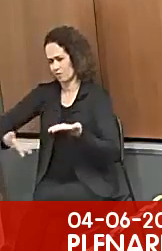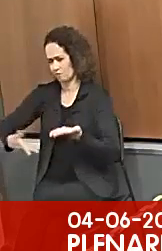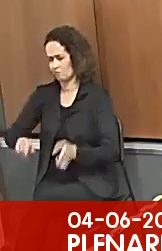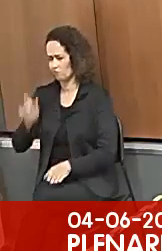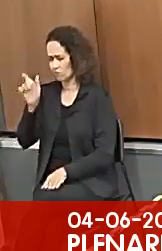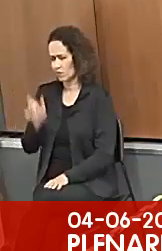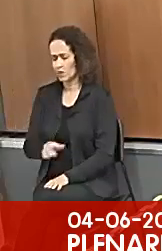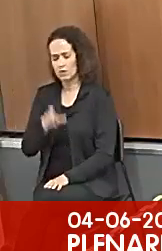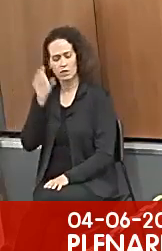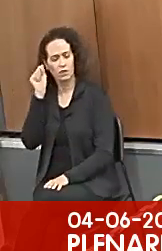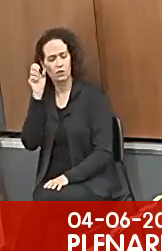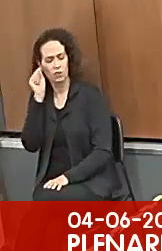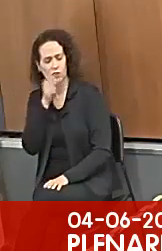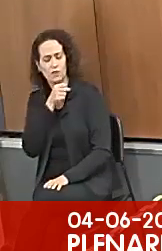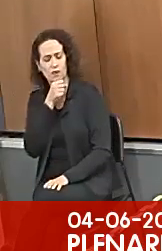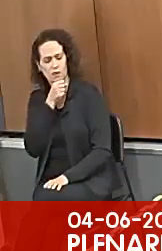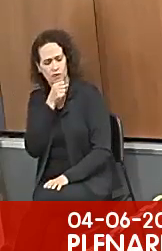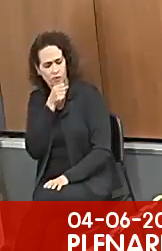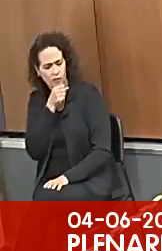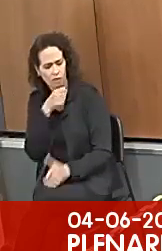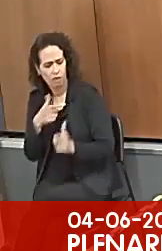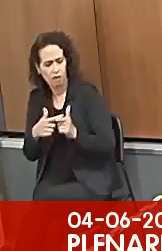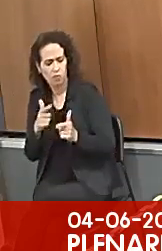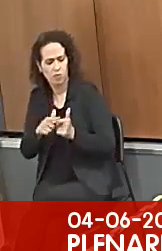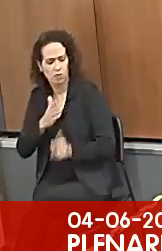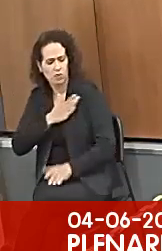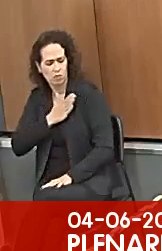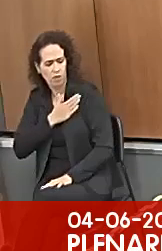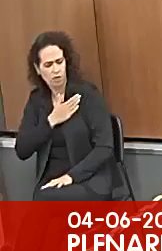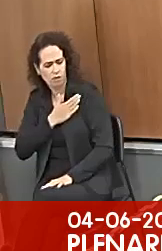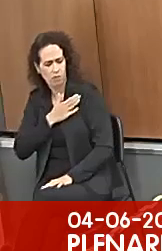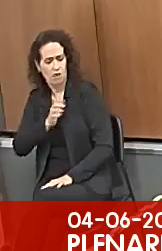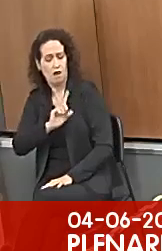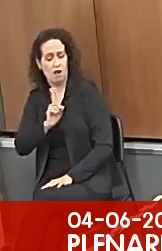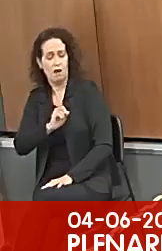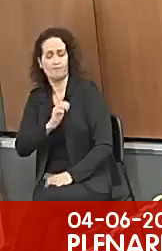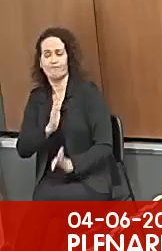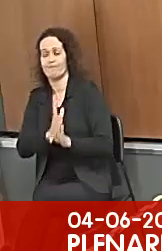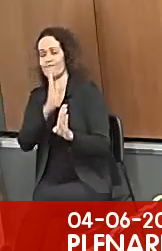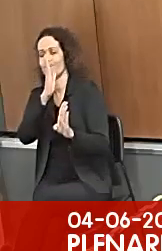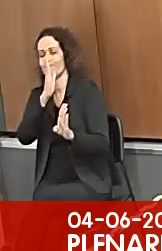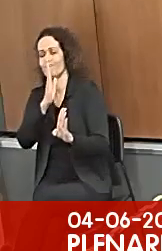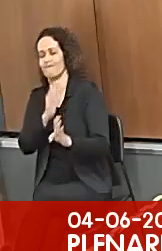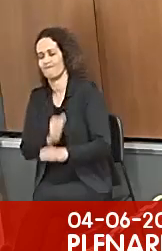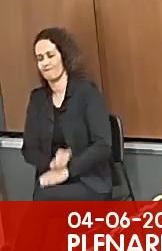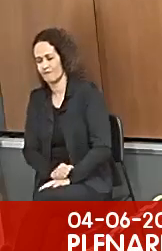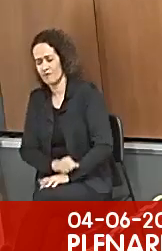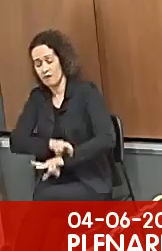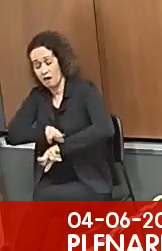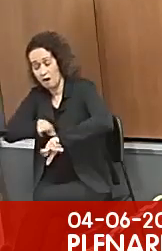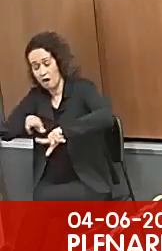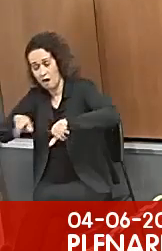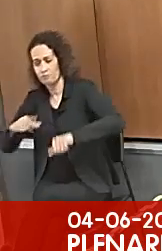peraí, não é um problema só meu. A partir do momento em que as